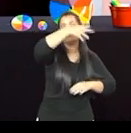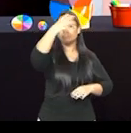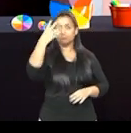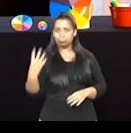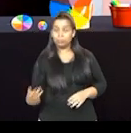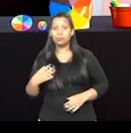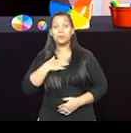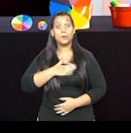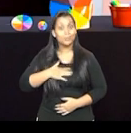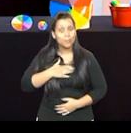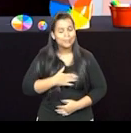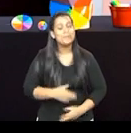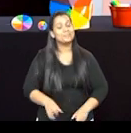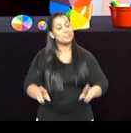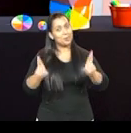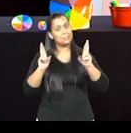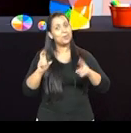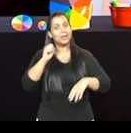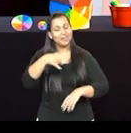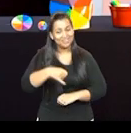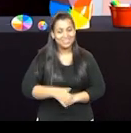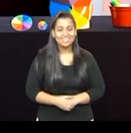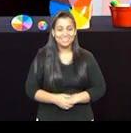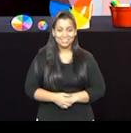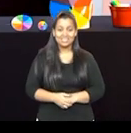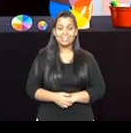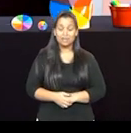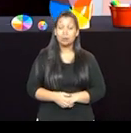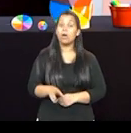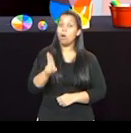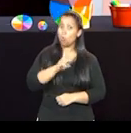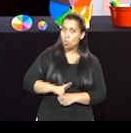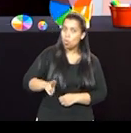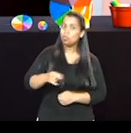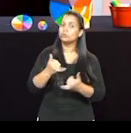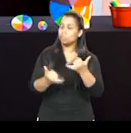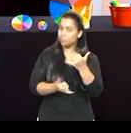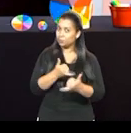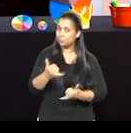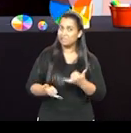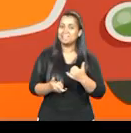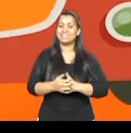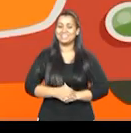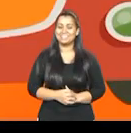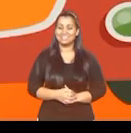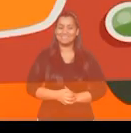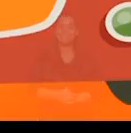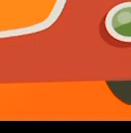Vocês gostaram? Eu espero que sim. Espero que vocês usem o brinquedo e se divirtam.